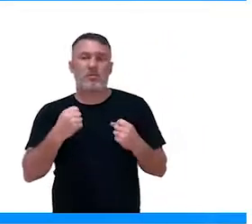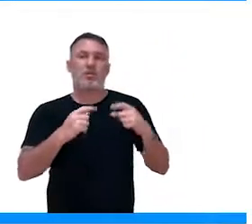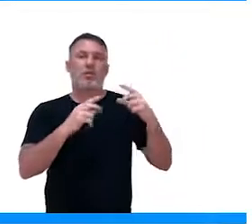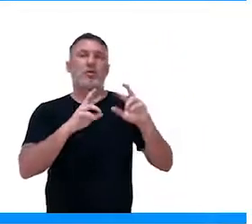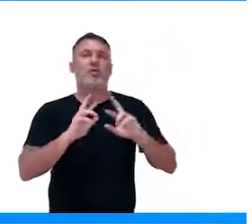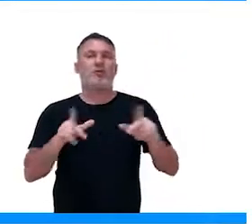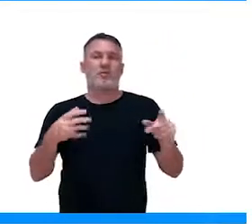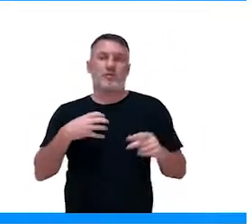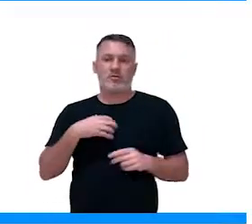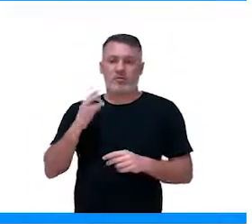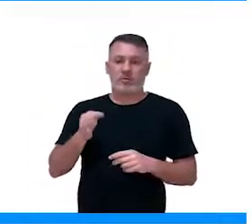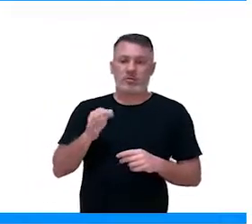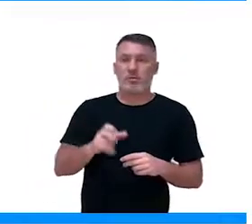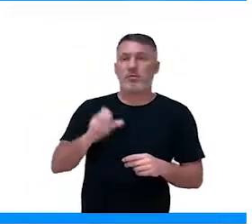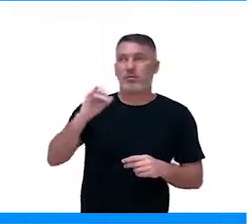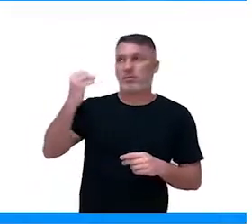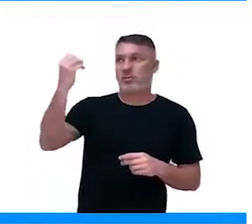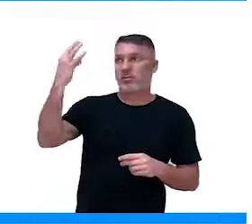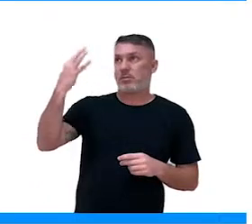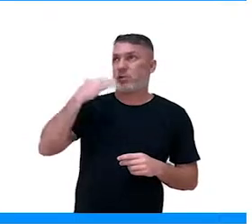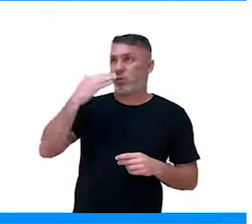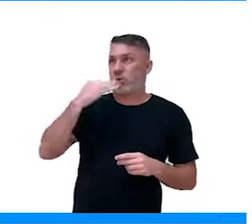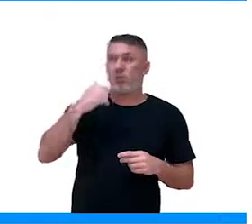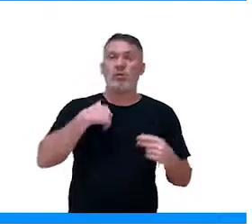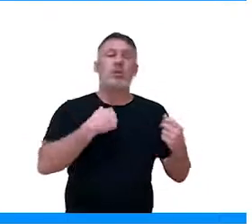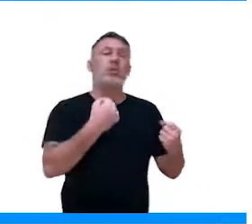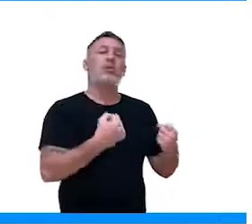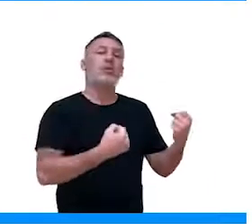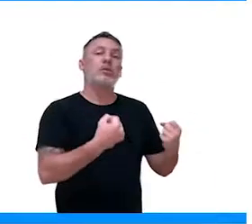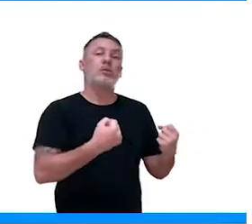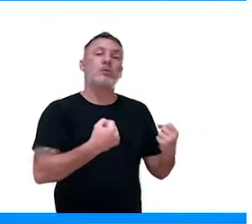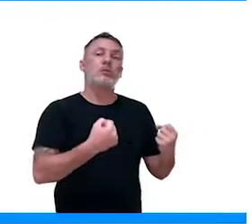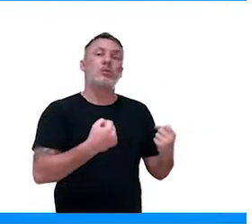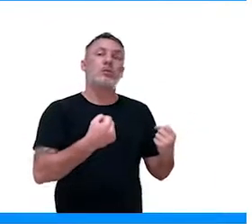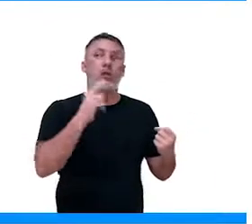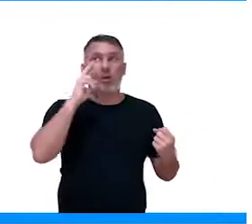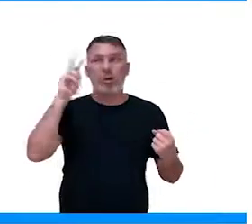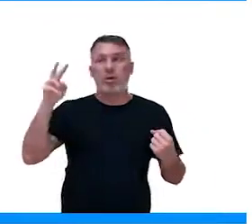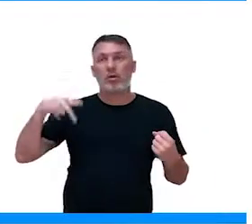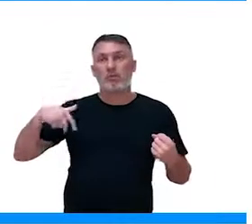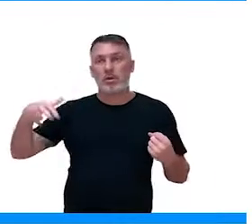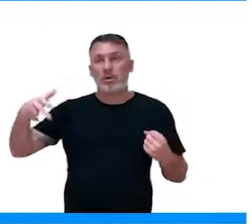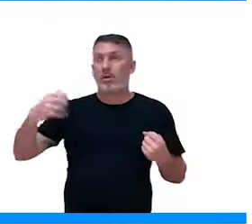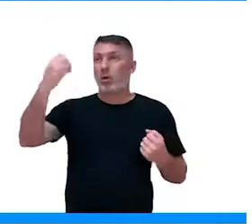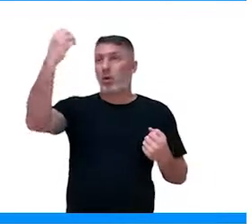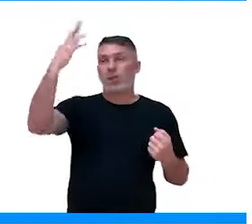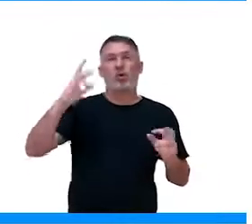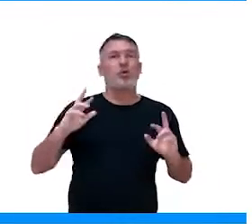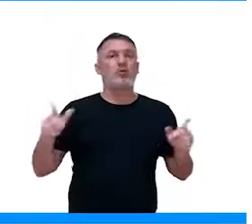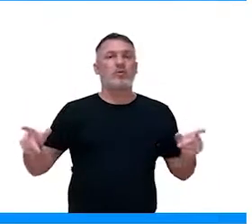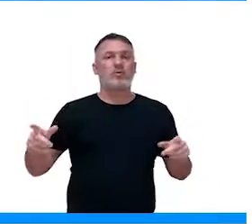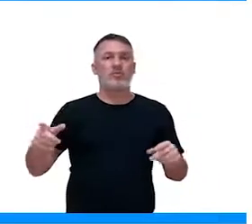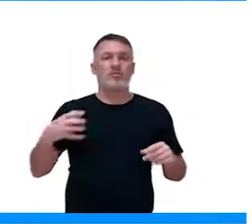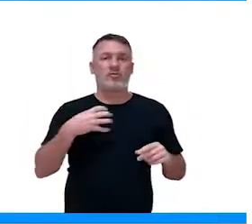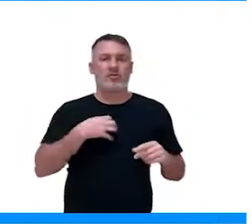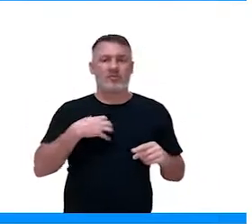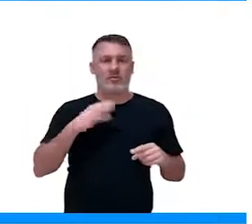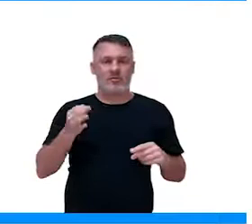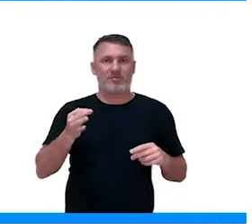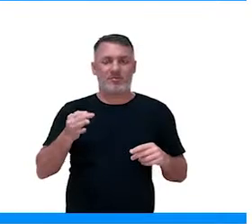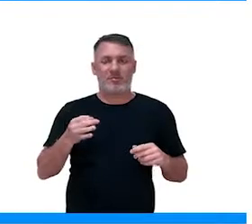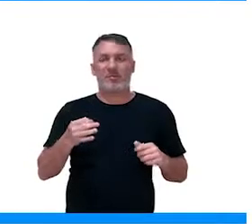linguagem funciona diferente, porque se o sinal está de uma cor para o motorista, para o pedestre vai estar de outra forma. E